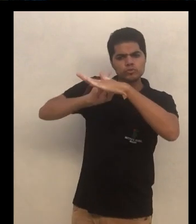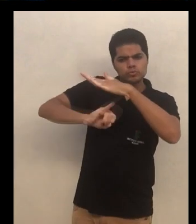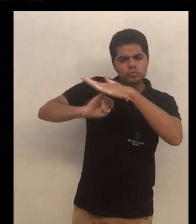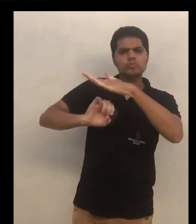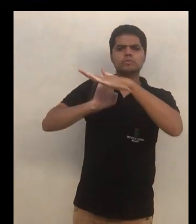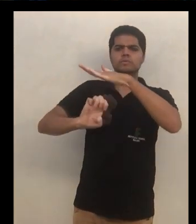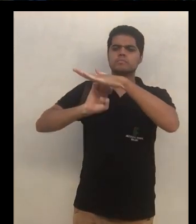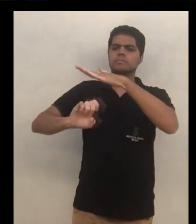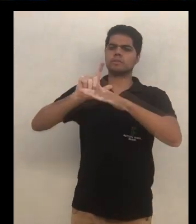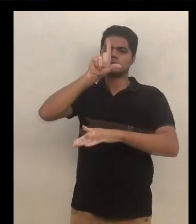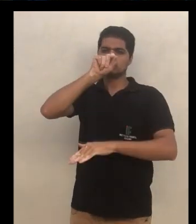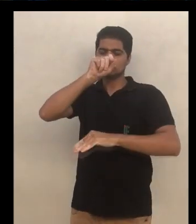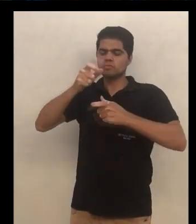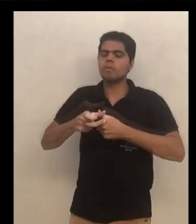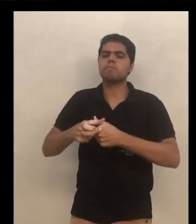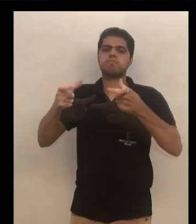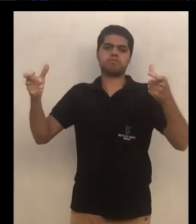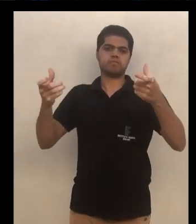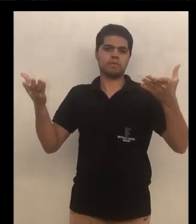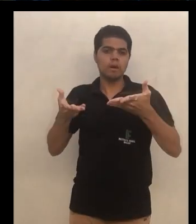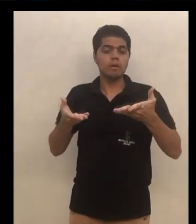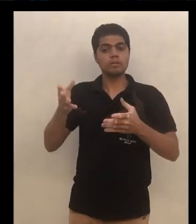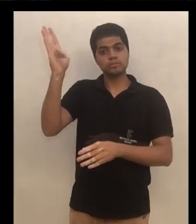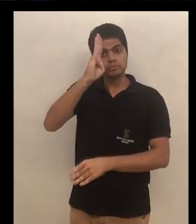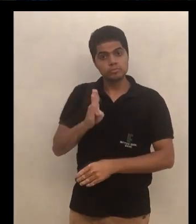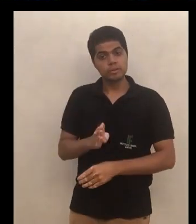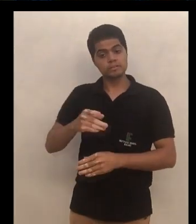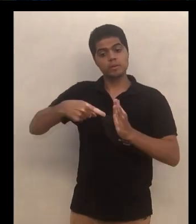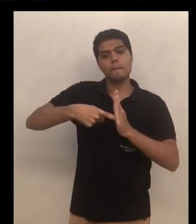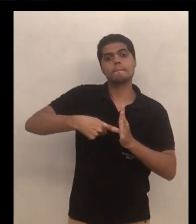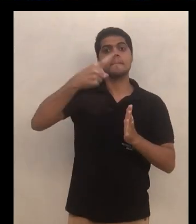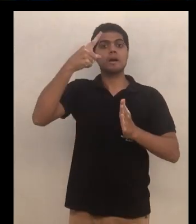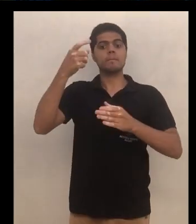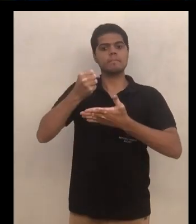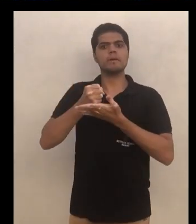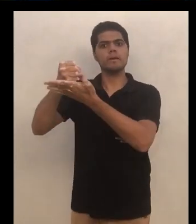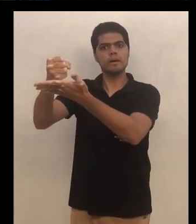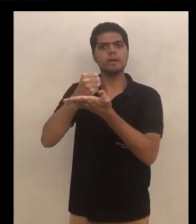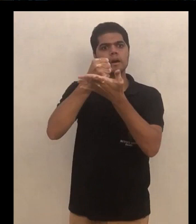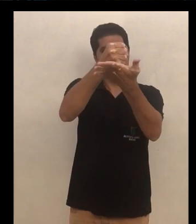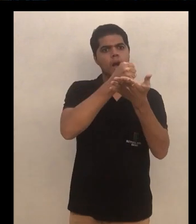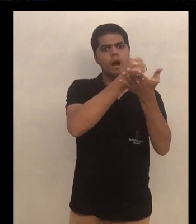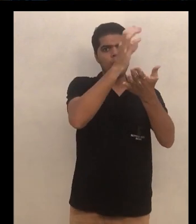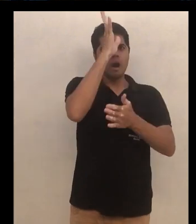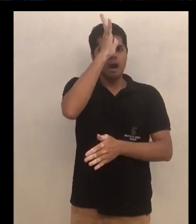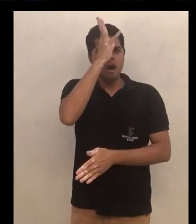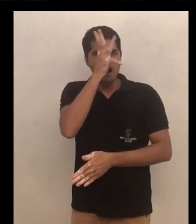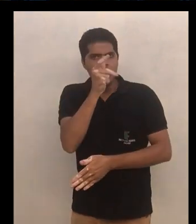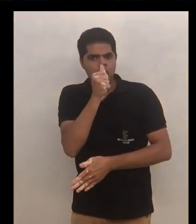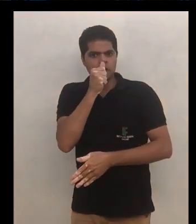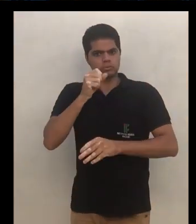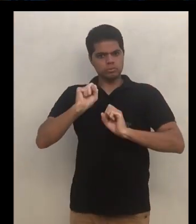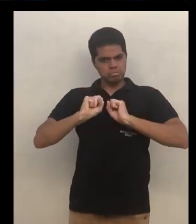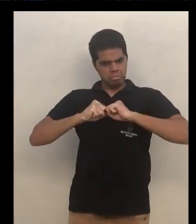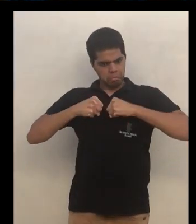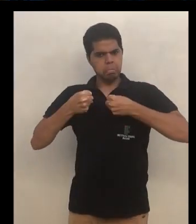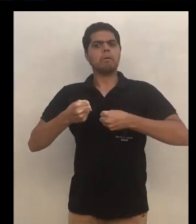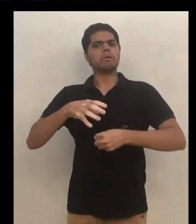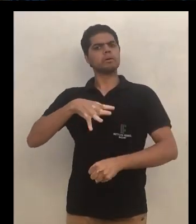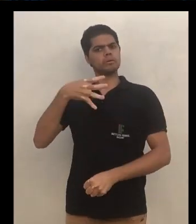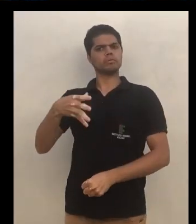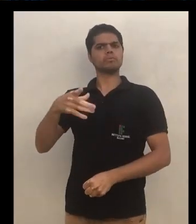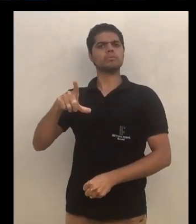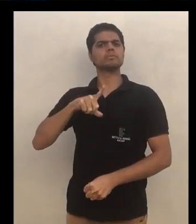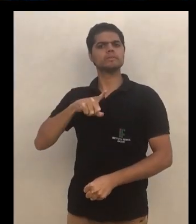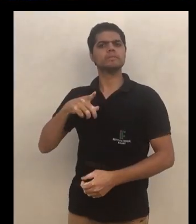o Brasil caminhou junto. Hoje nós somos o primeiro lugar em exportação de frango. é muito orgulho para o Brasil. Por isso que eu acho